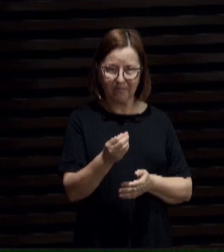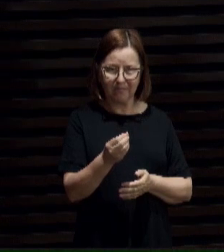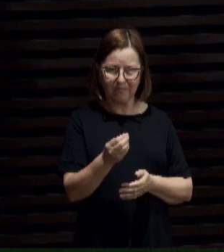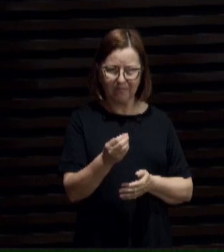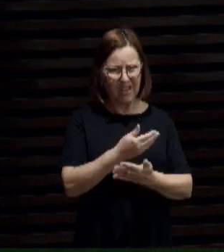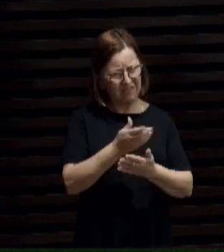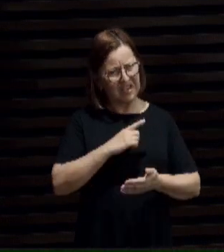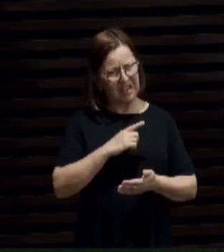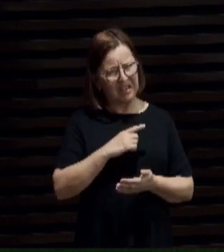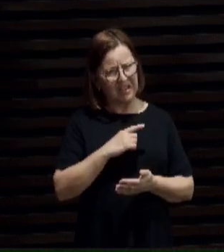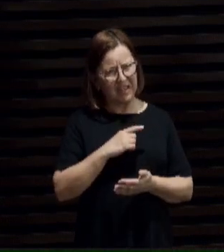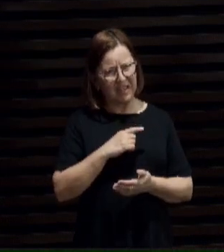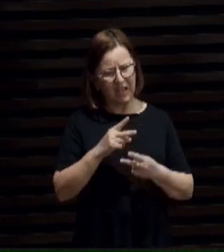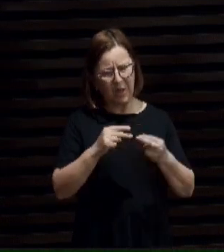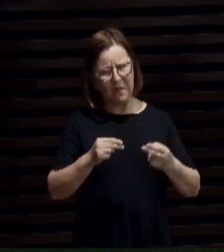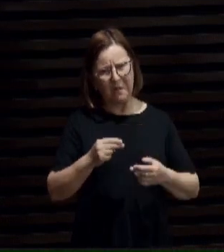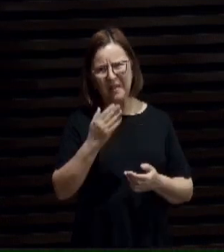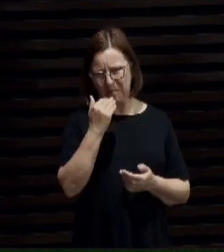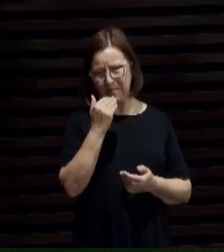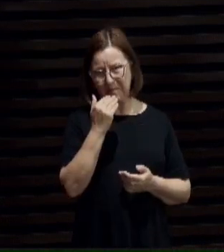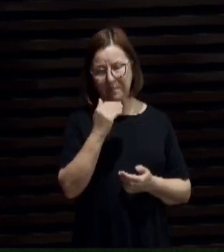tendes aí alguma coisa de comer?